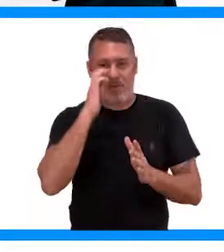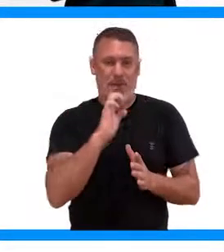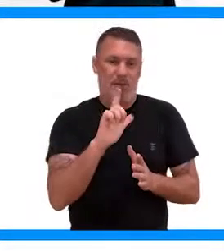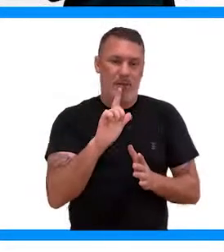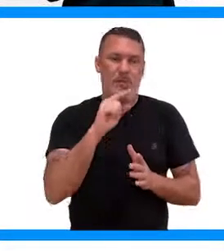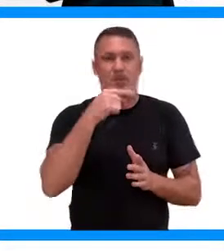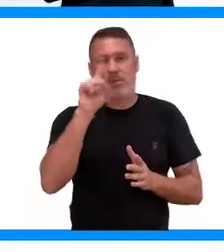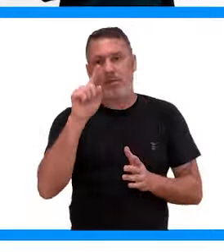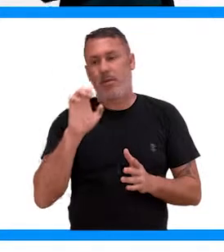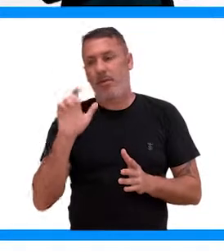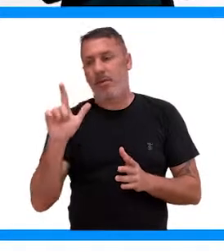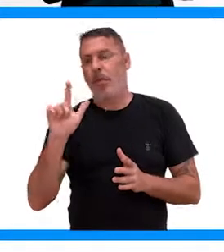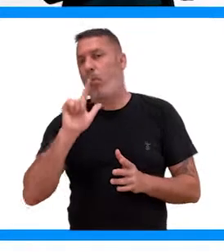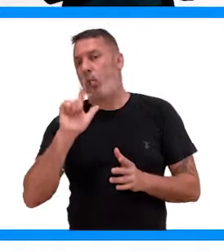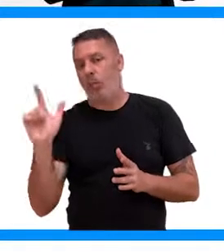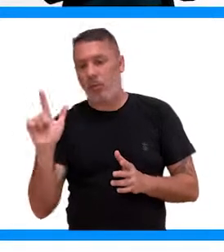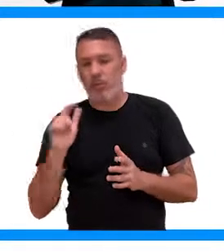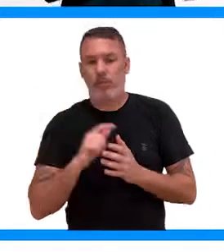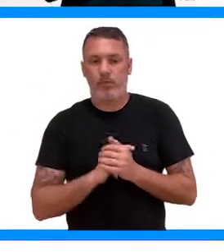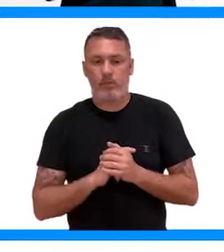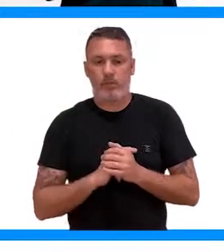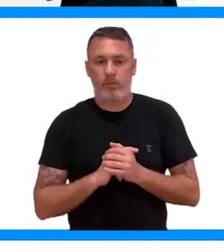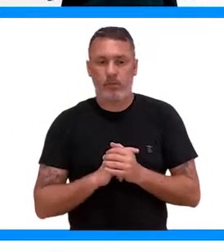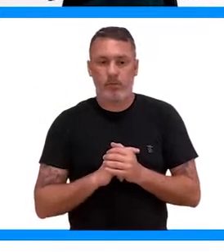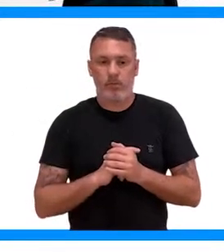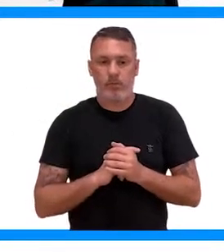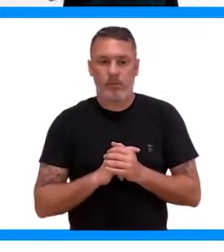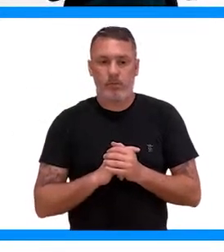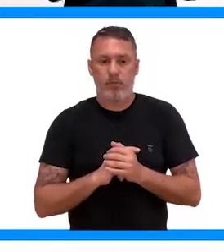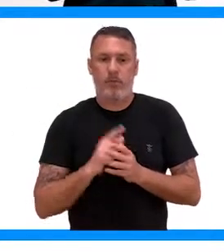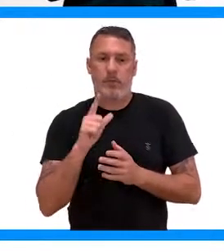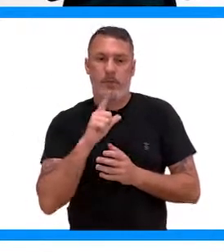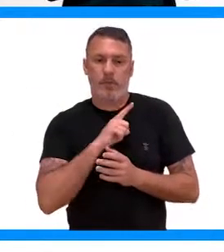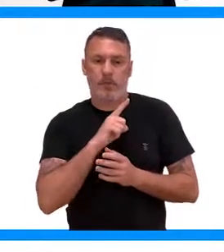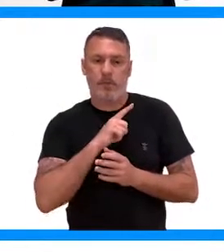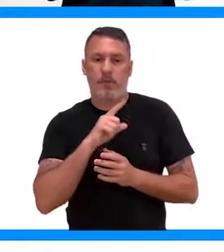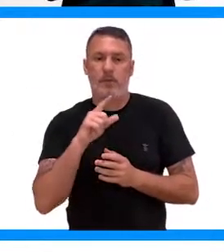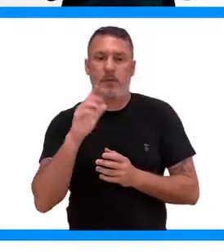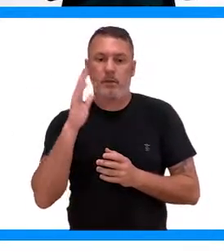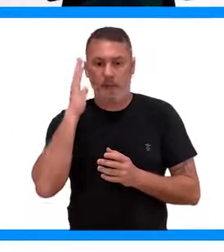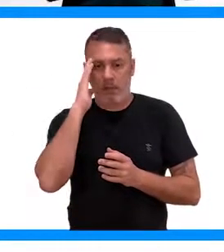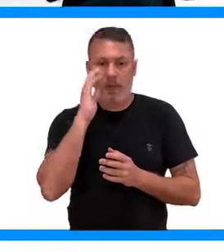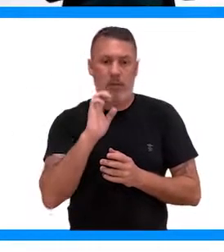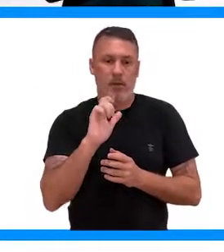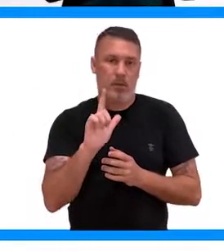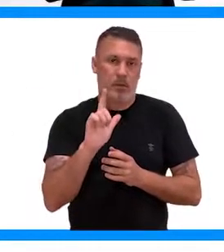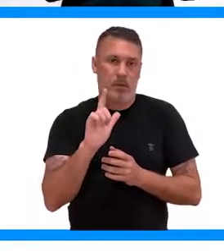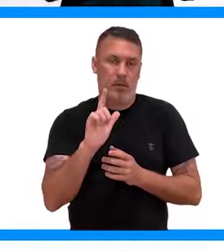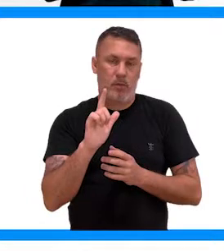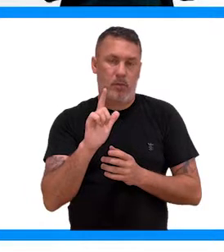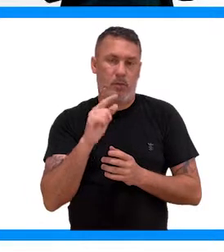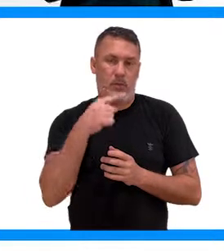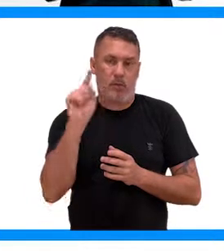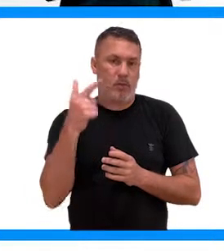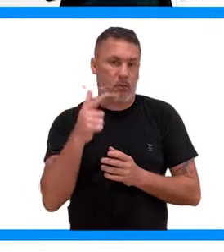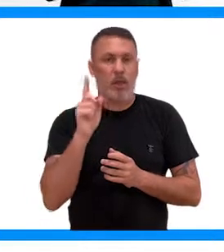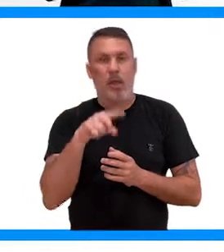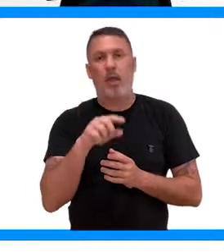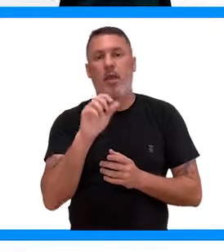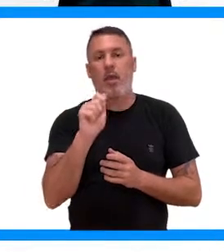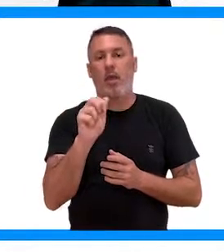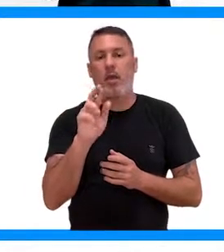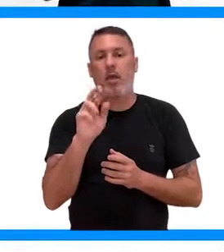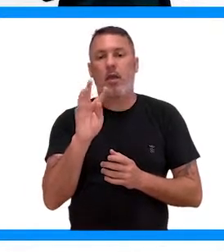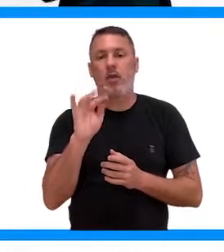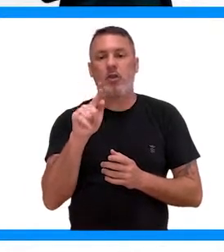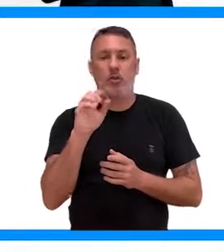nós vimos atrás, né? Ele sem tilde é artículo. Então, ele sem o acento é artigo.